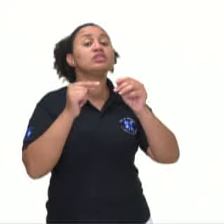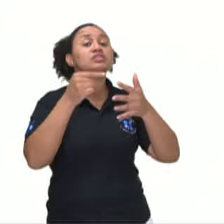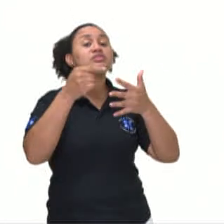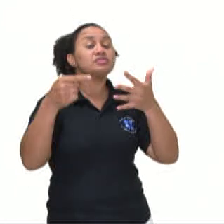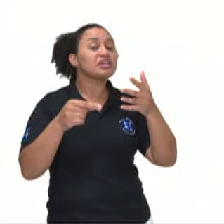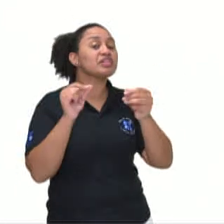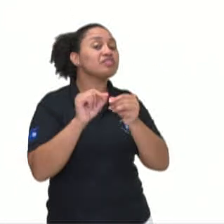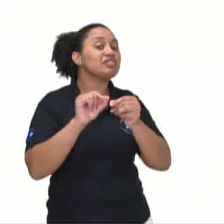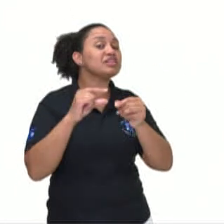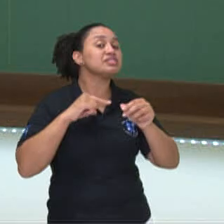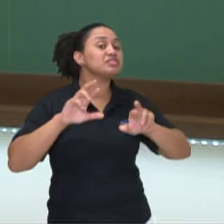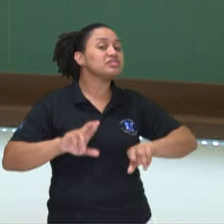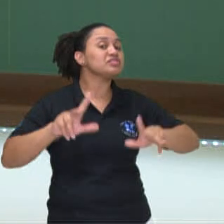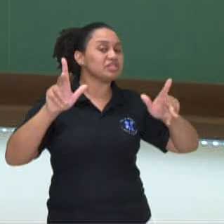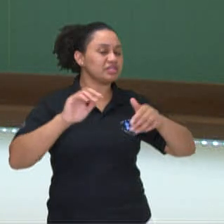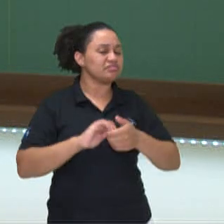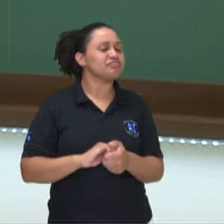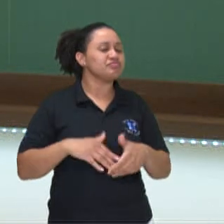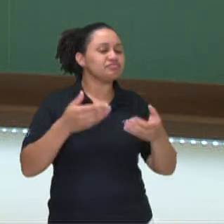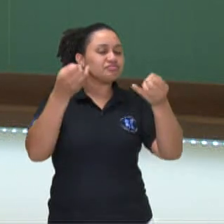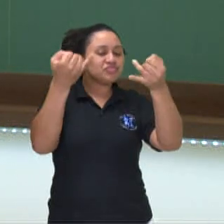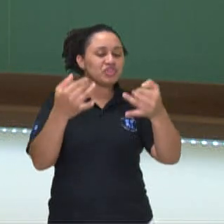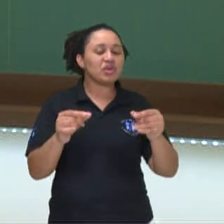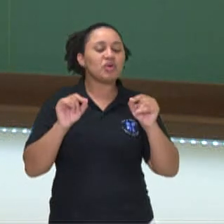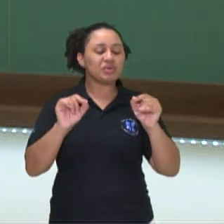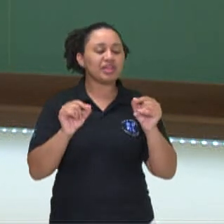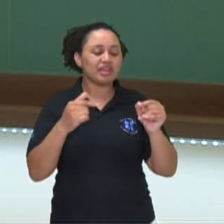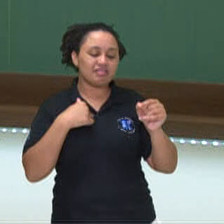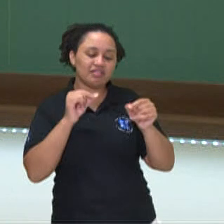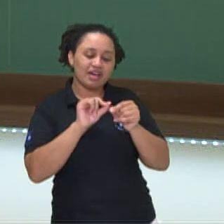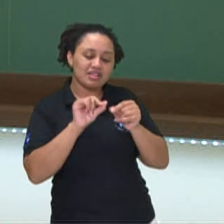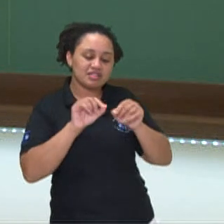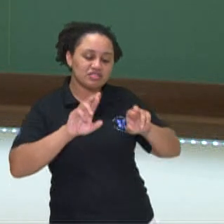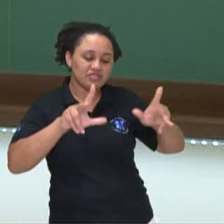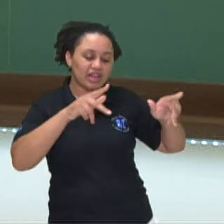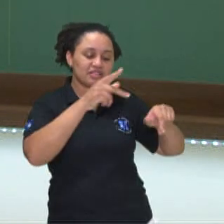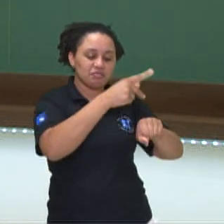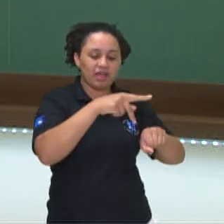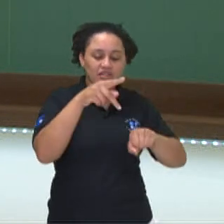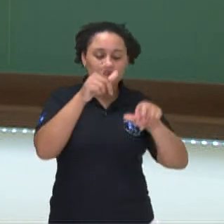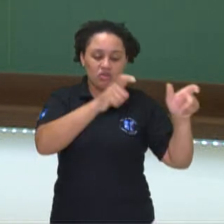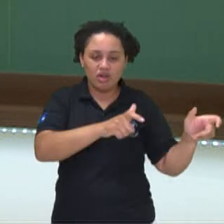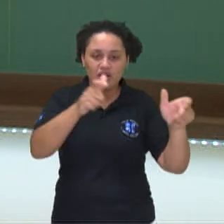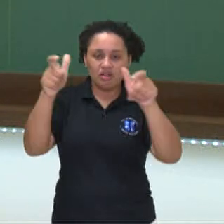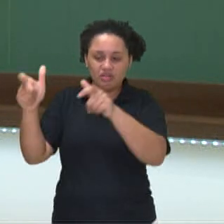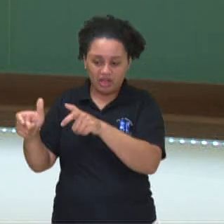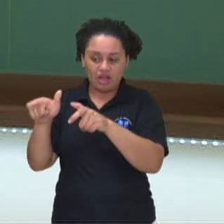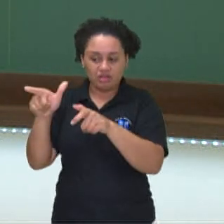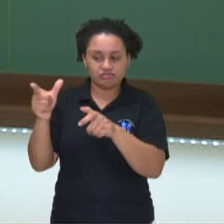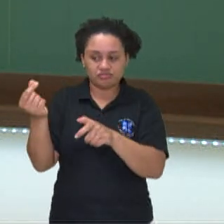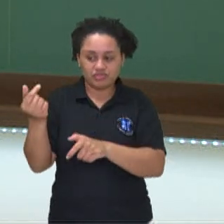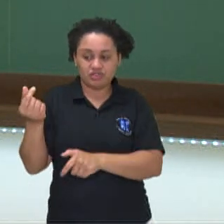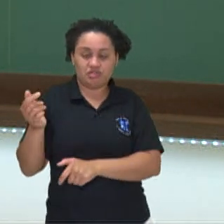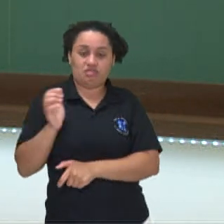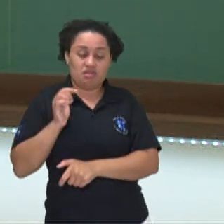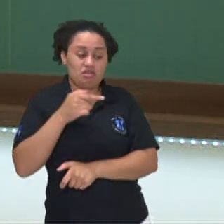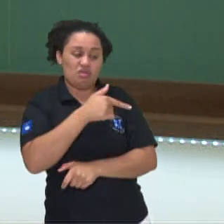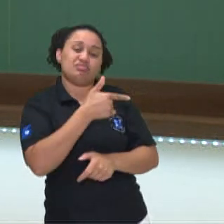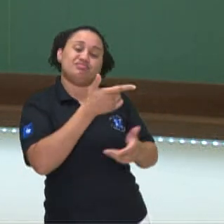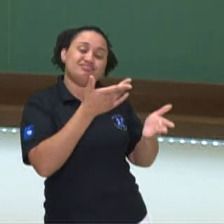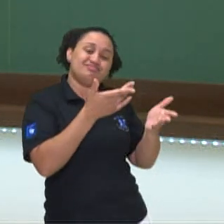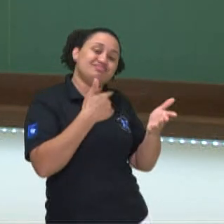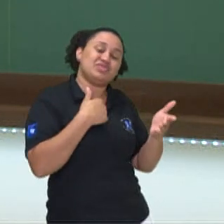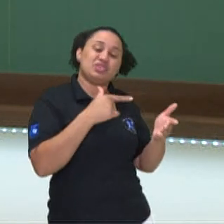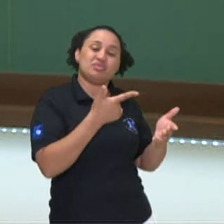estas diferenças. Então fale um pouquinho de quais os fatores que fazem com que determinadas áreas tenham acesso a mais bens de consumo e